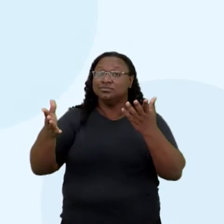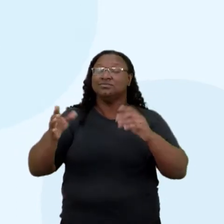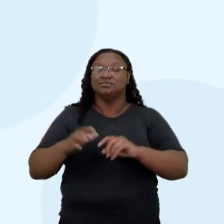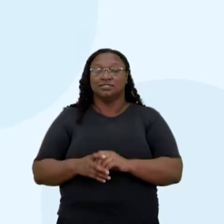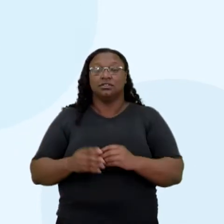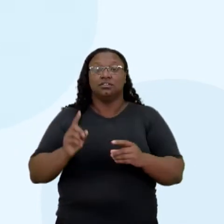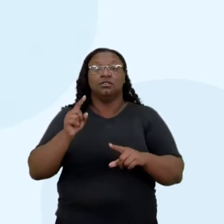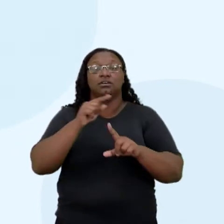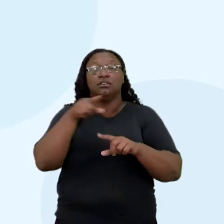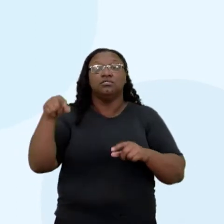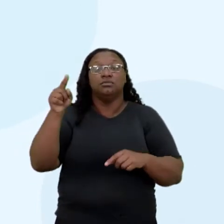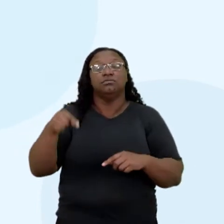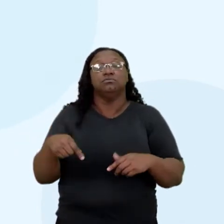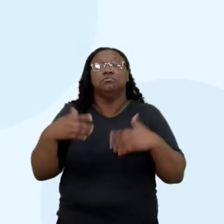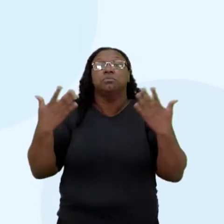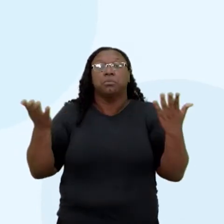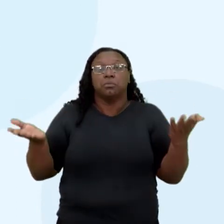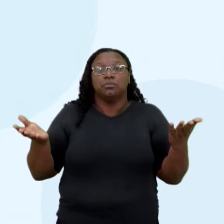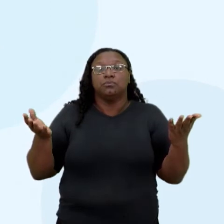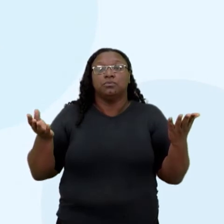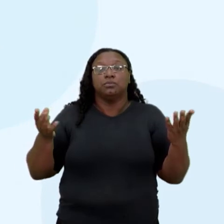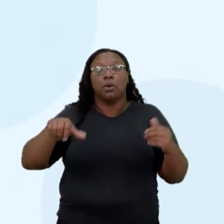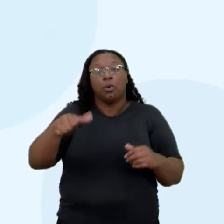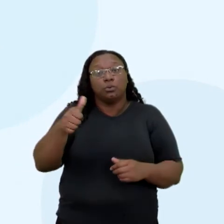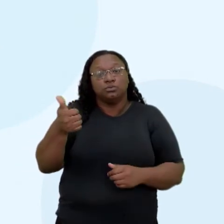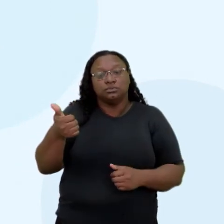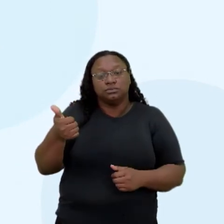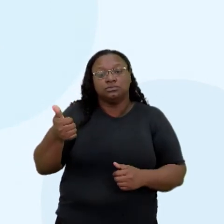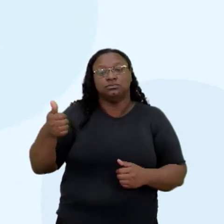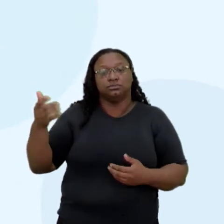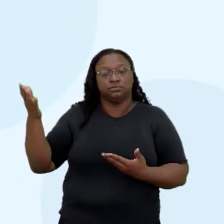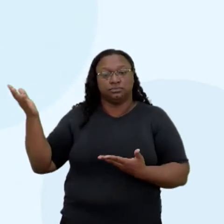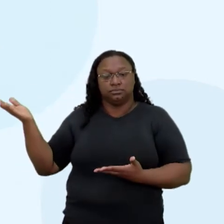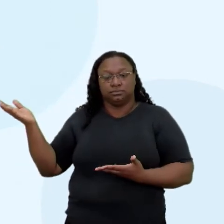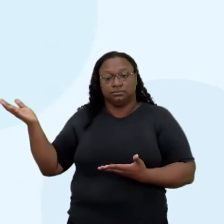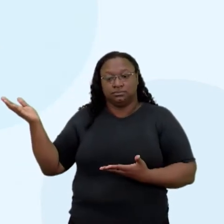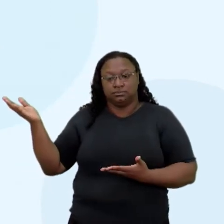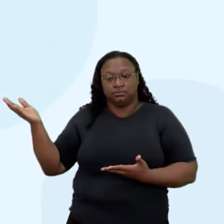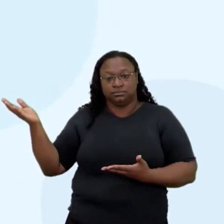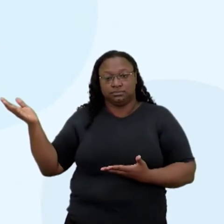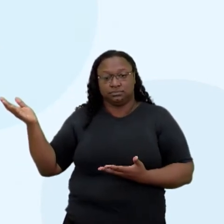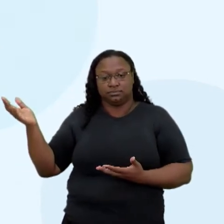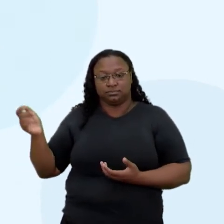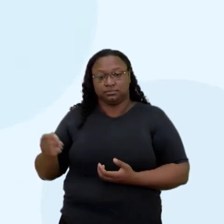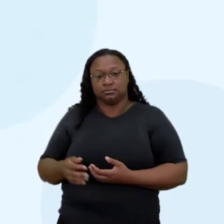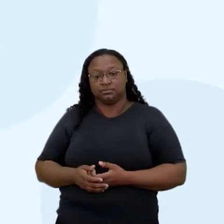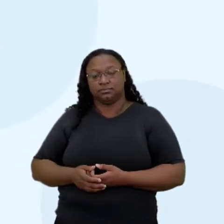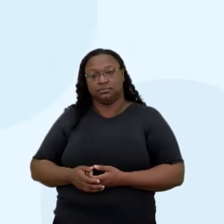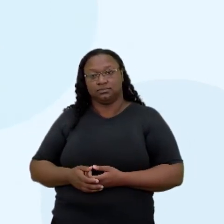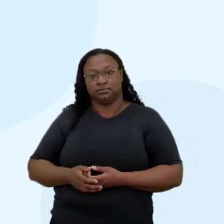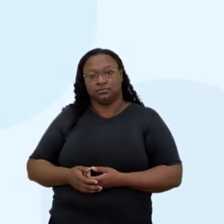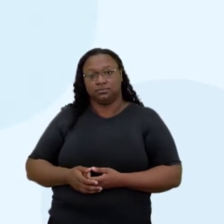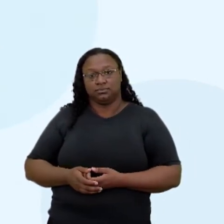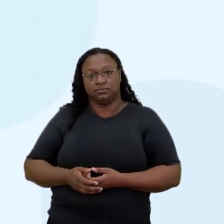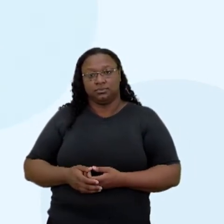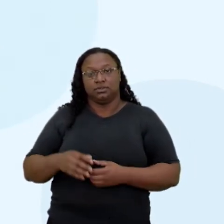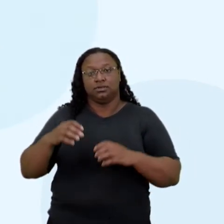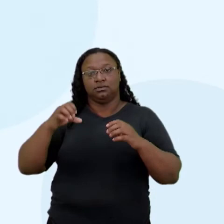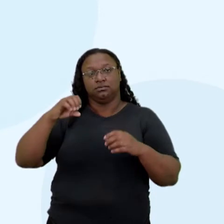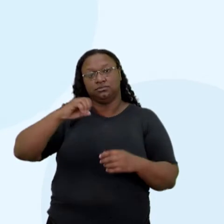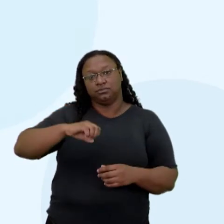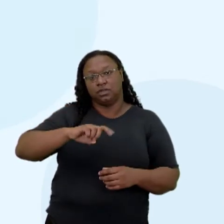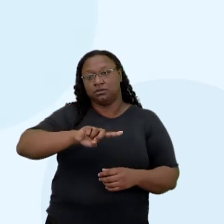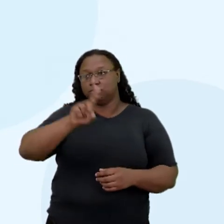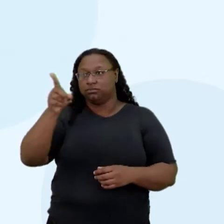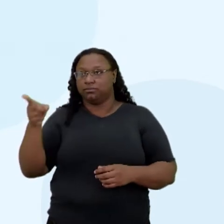por quanto? Por 11. Por quê? O período em questão a ser analisado aí é um período de quê? Do ano 0 até o